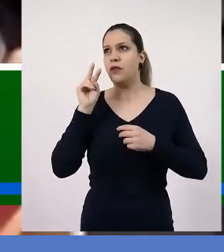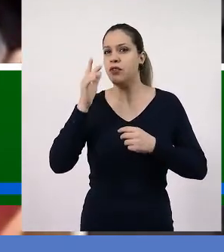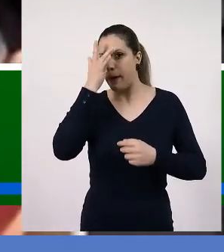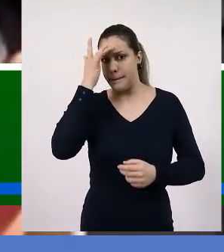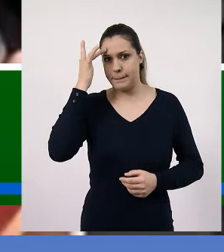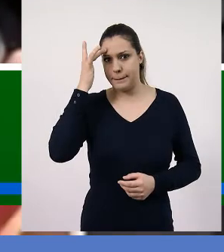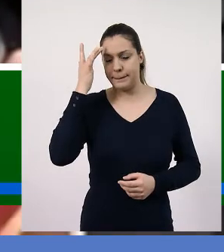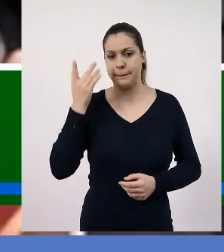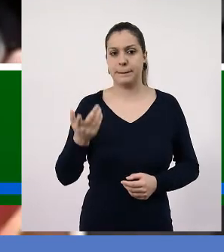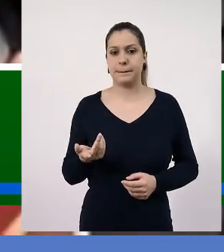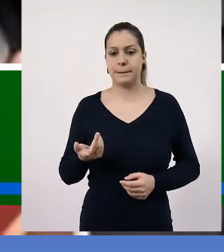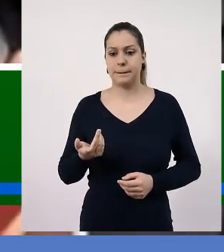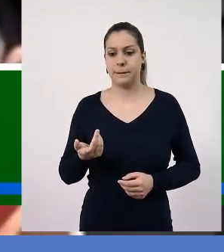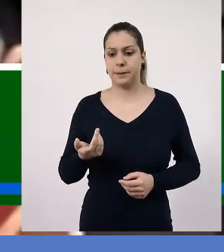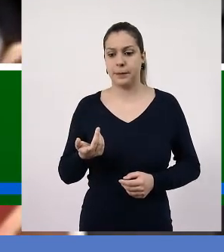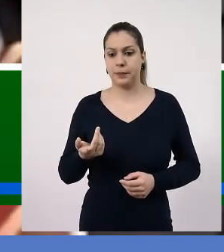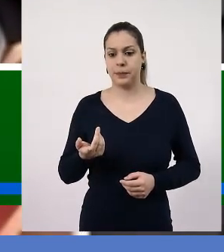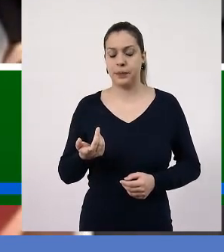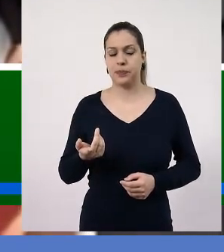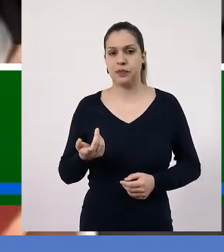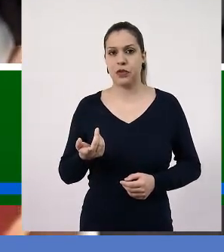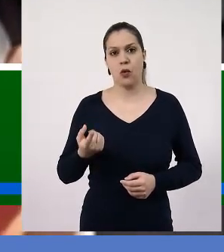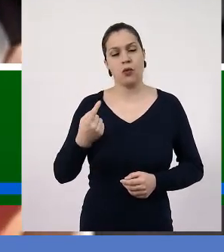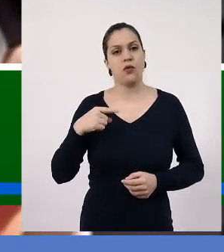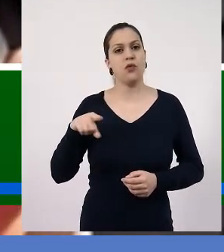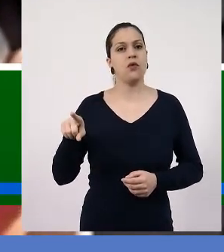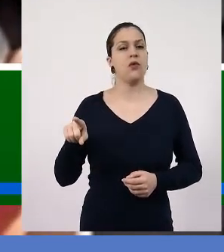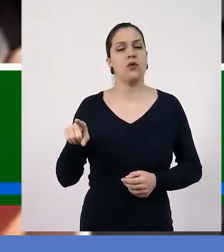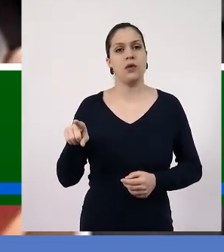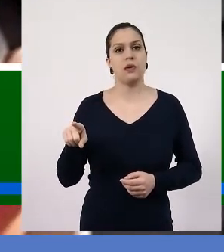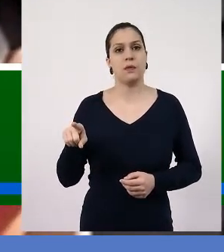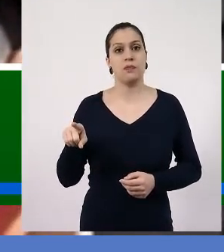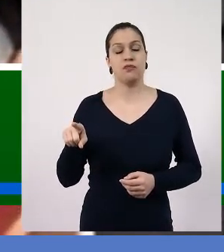um cidadão foi ali no